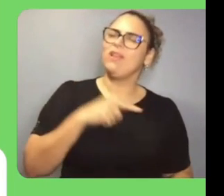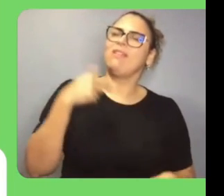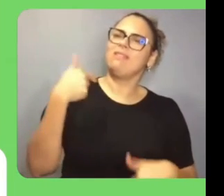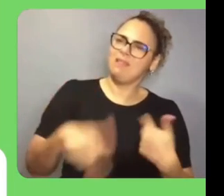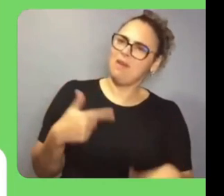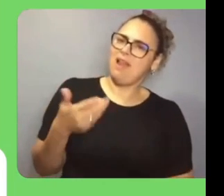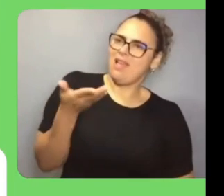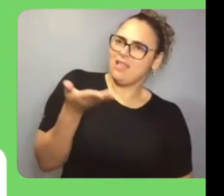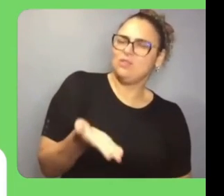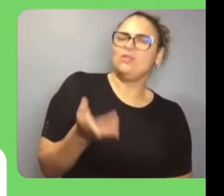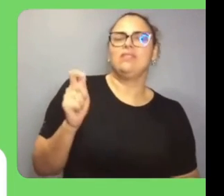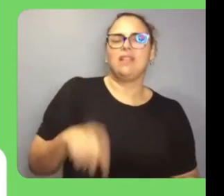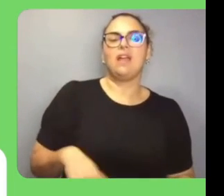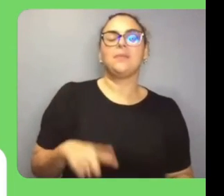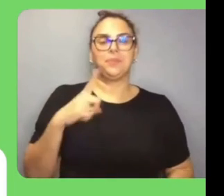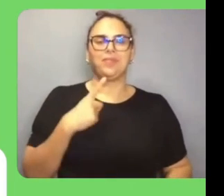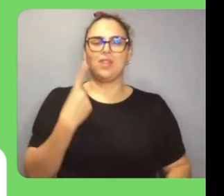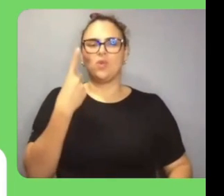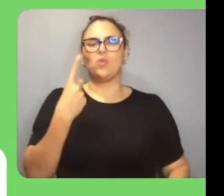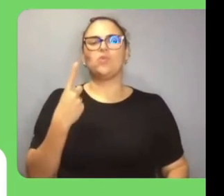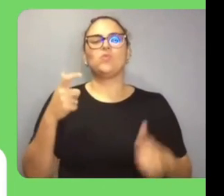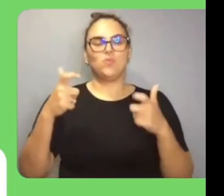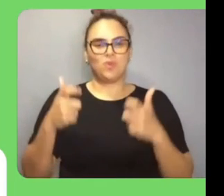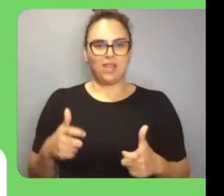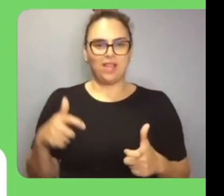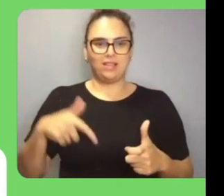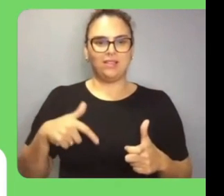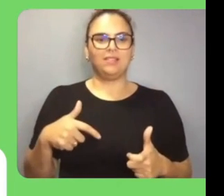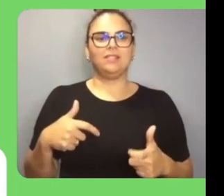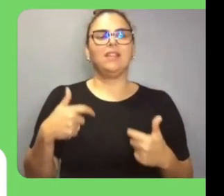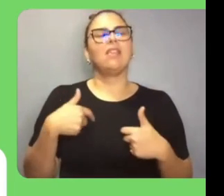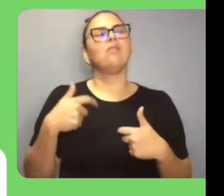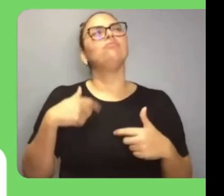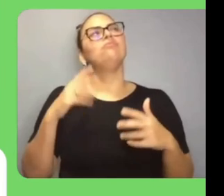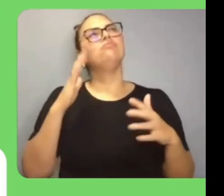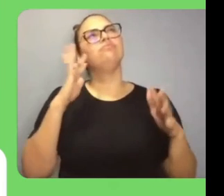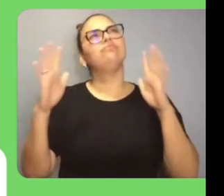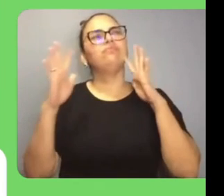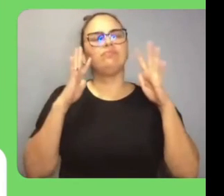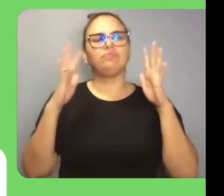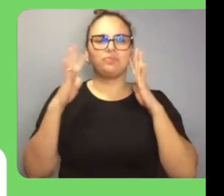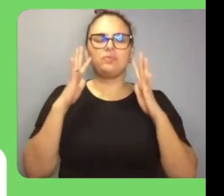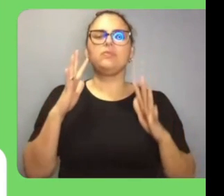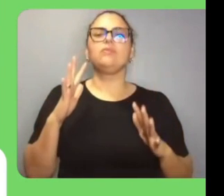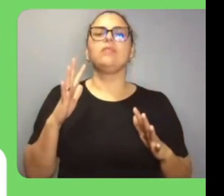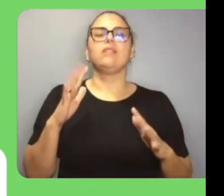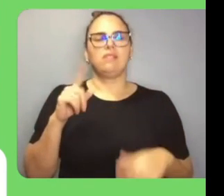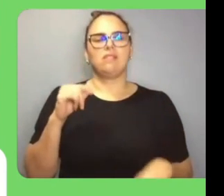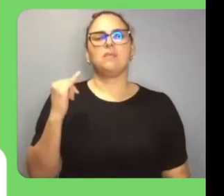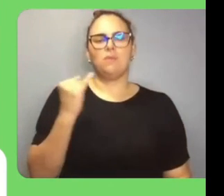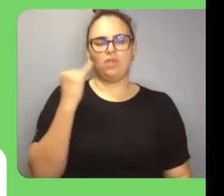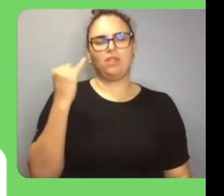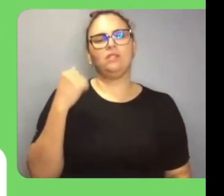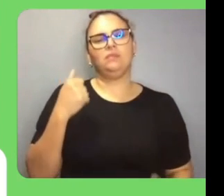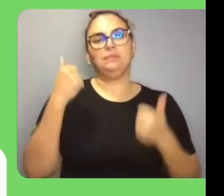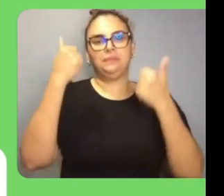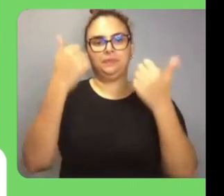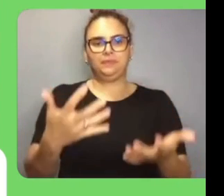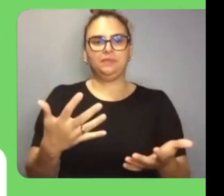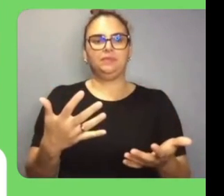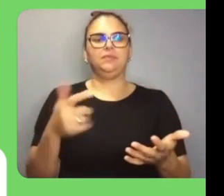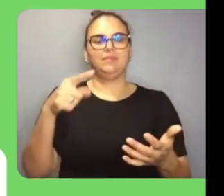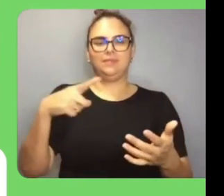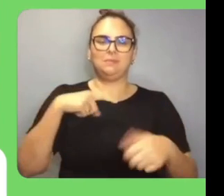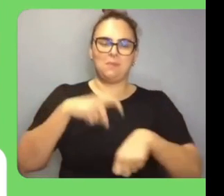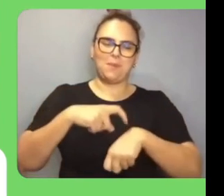capaz... Cara, tem um lugar, assim, que eu fico pensando, que é importante trazer dentro desse